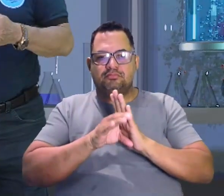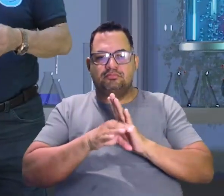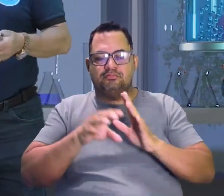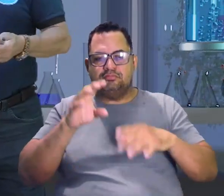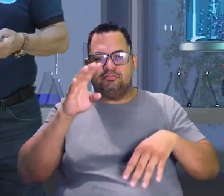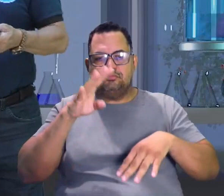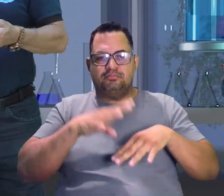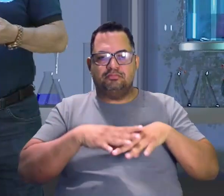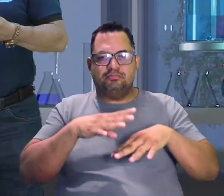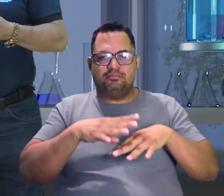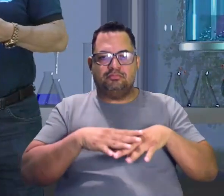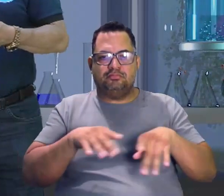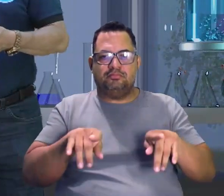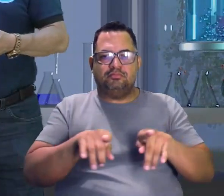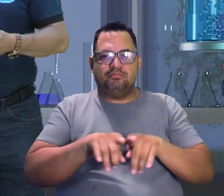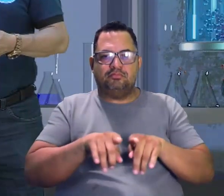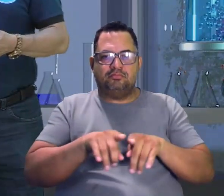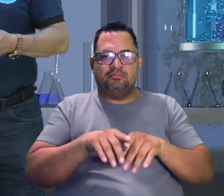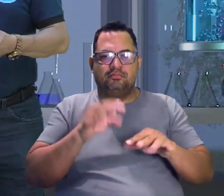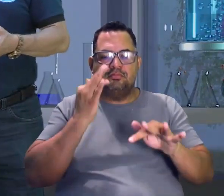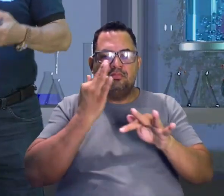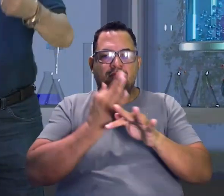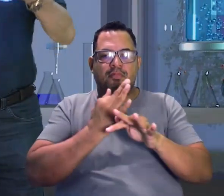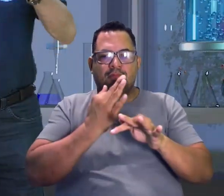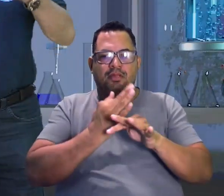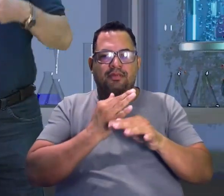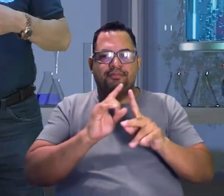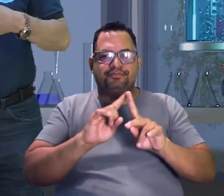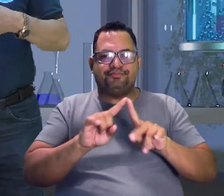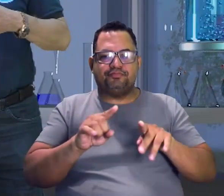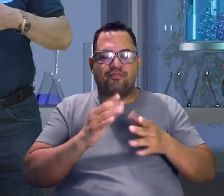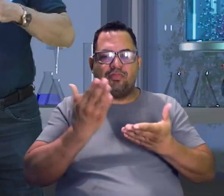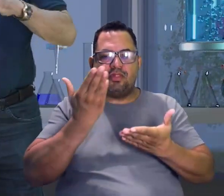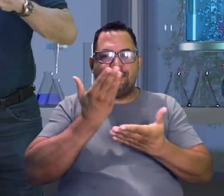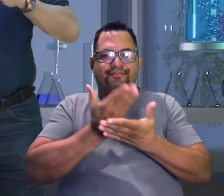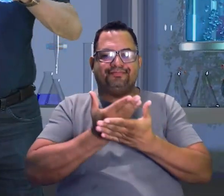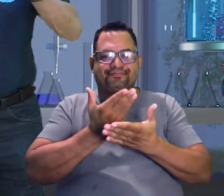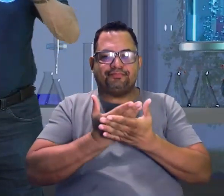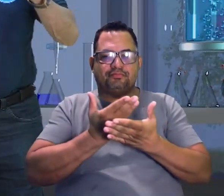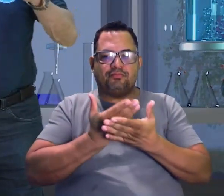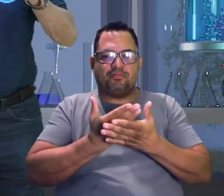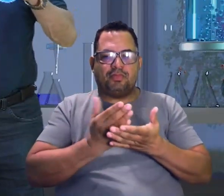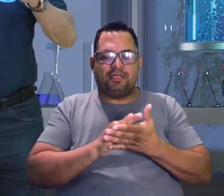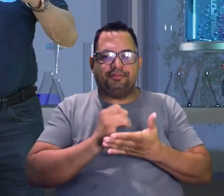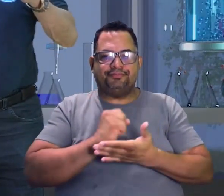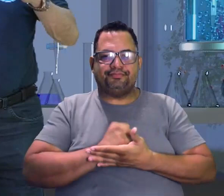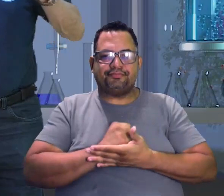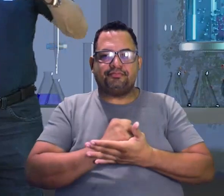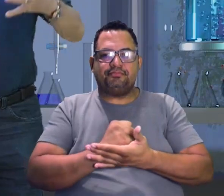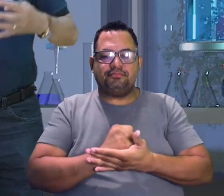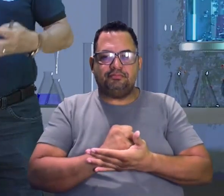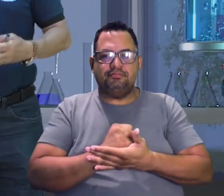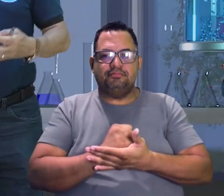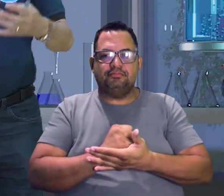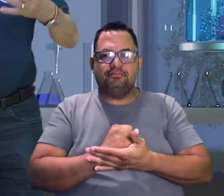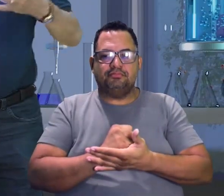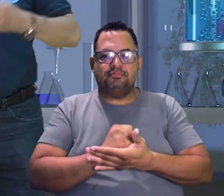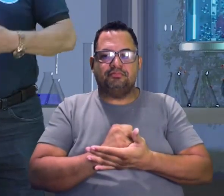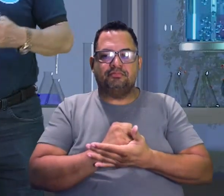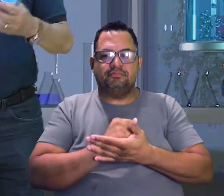tá bom? Muitas vezes de física, tá bom? Mas essa aula, ela está mais fundamentada para o quê?